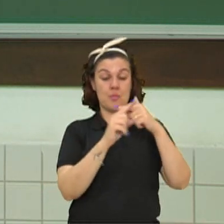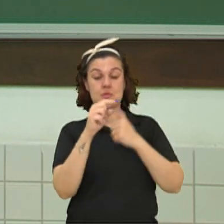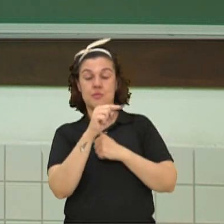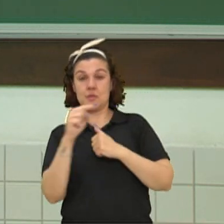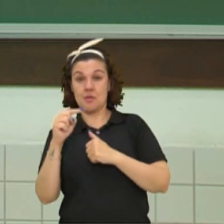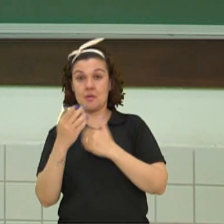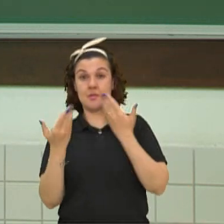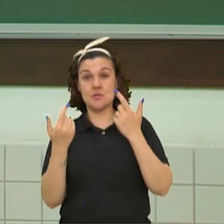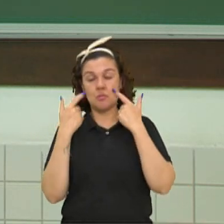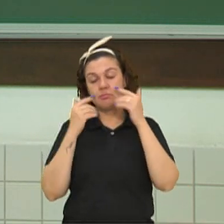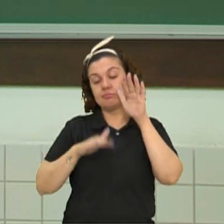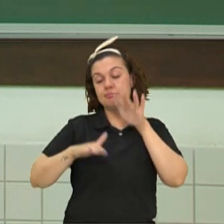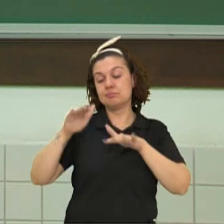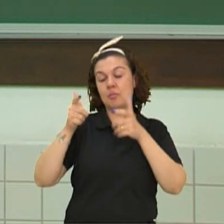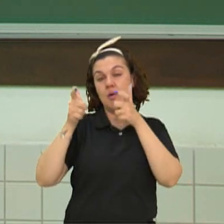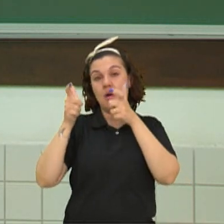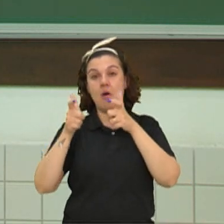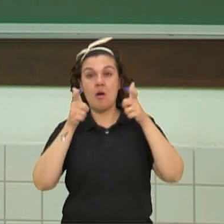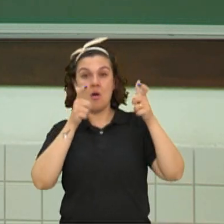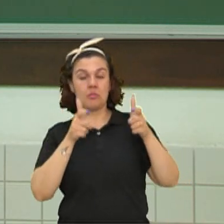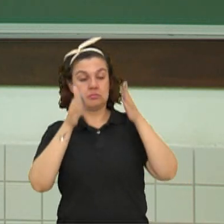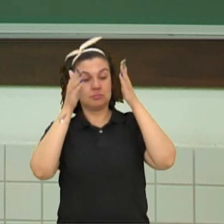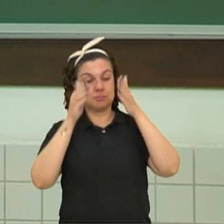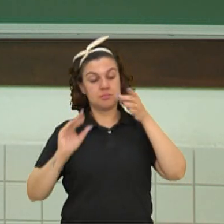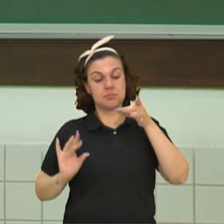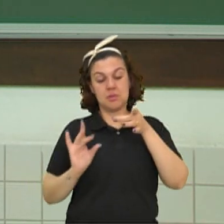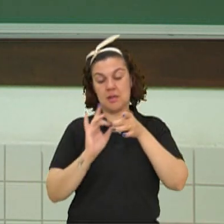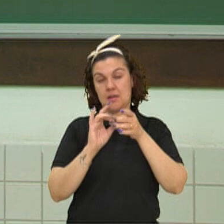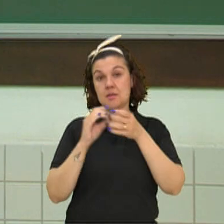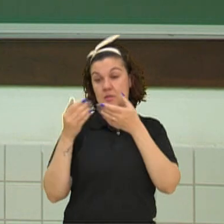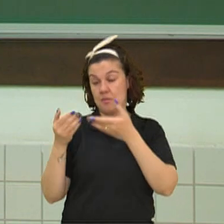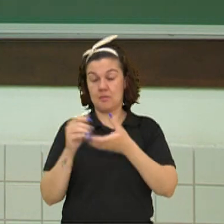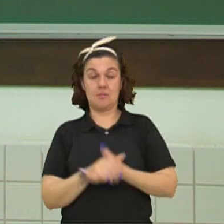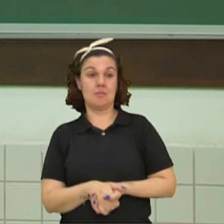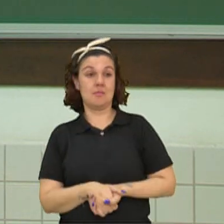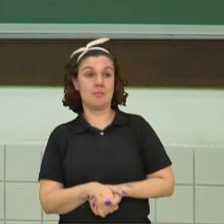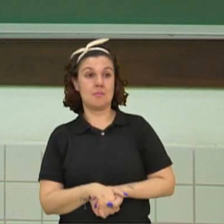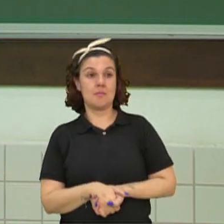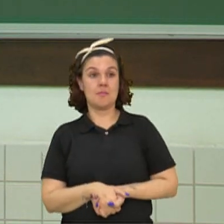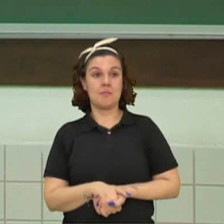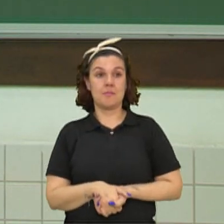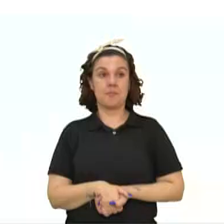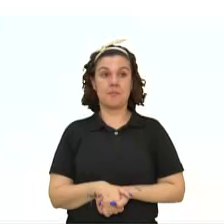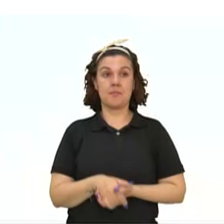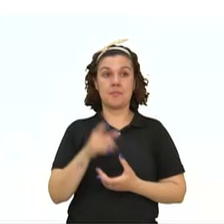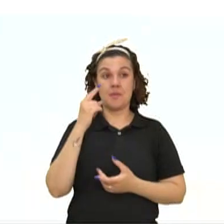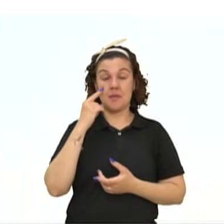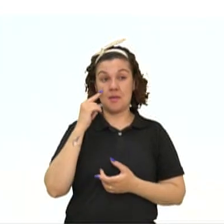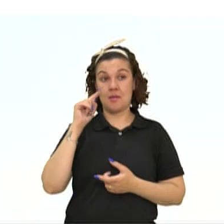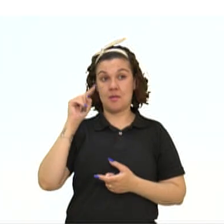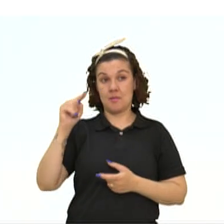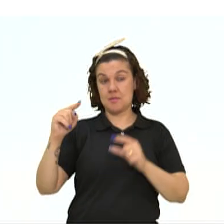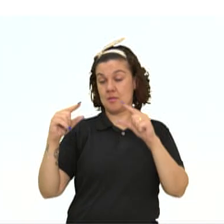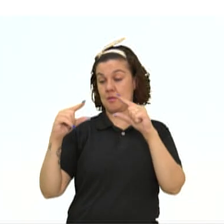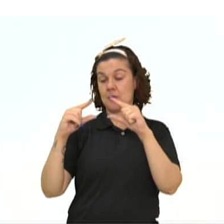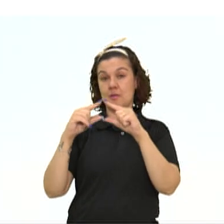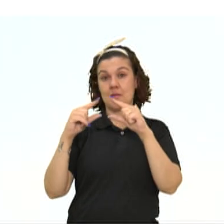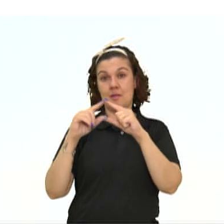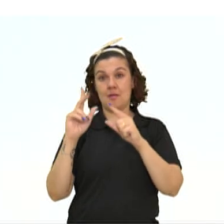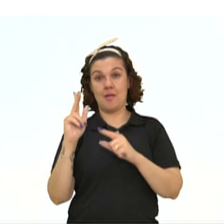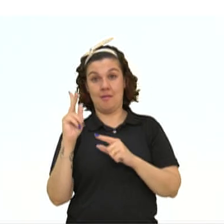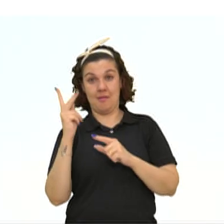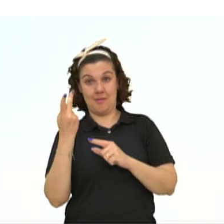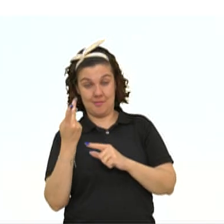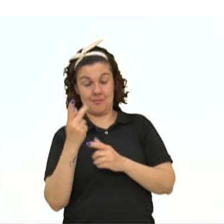ou negativo, dependendo aonde que essa ligação vai estar. Então, se essa ligação pertence a uma substância que